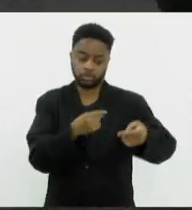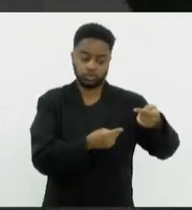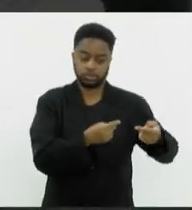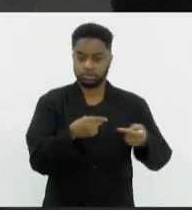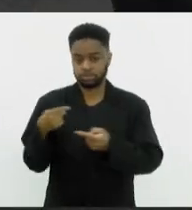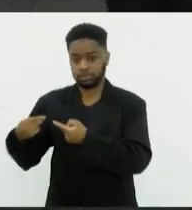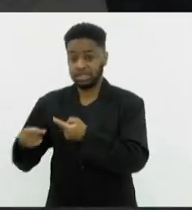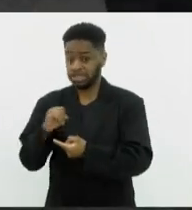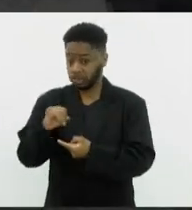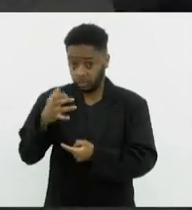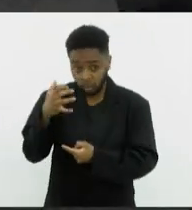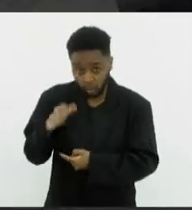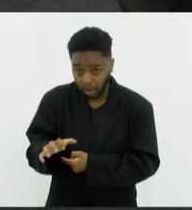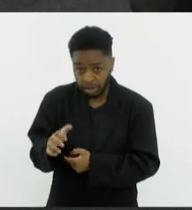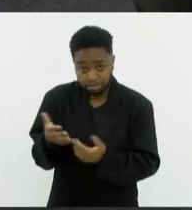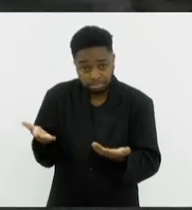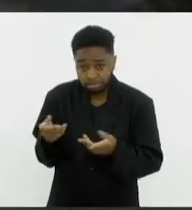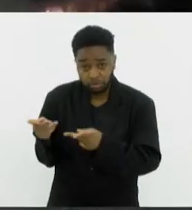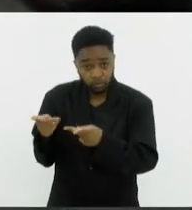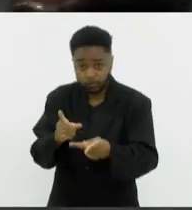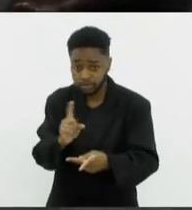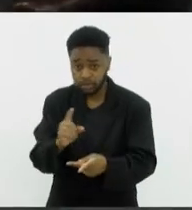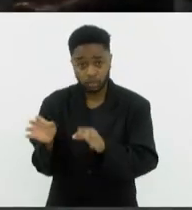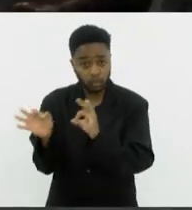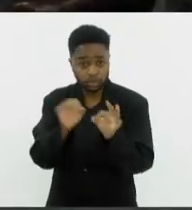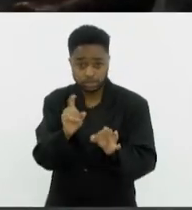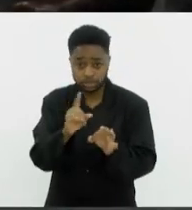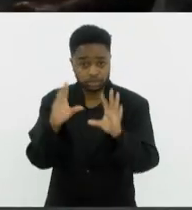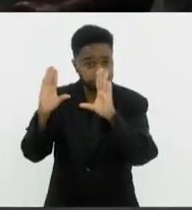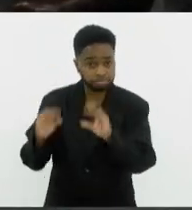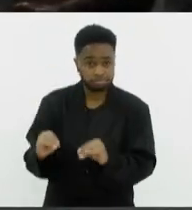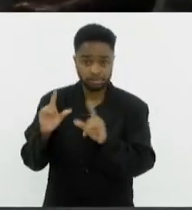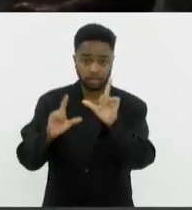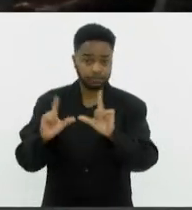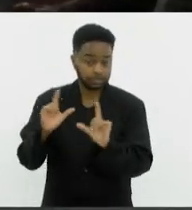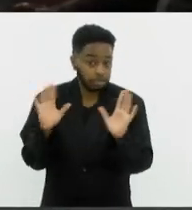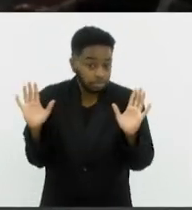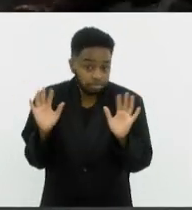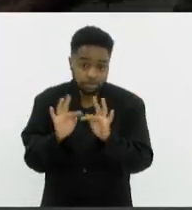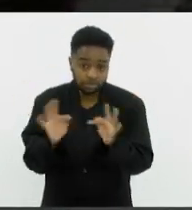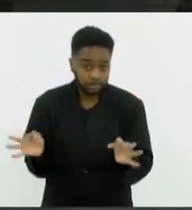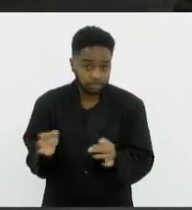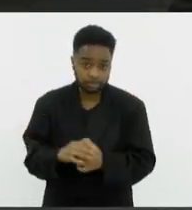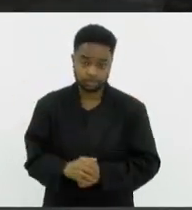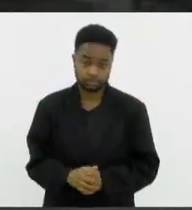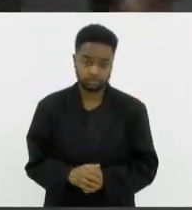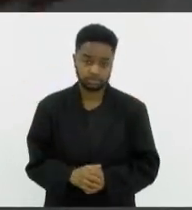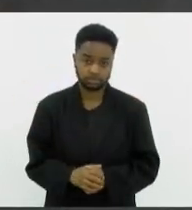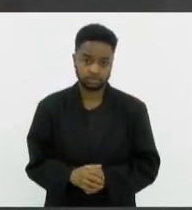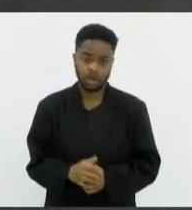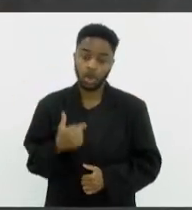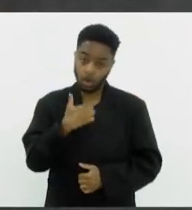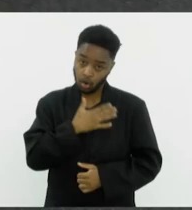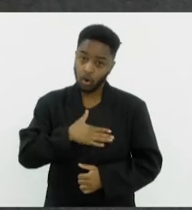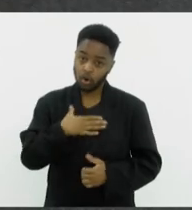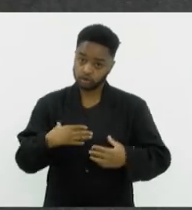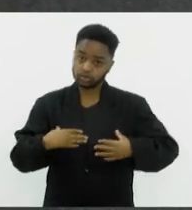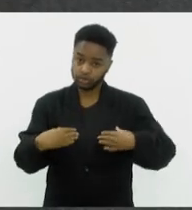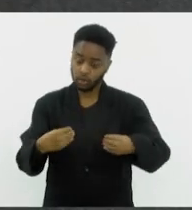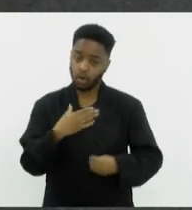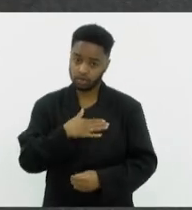não quiser, não vai, não assiste, desliga a televisão, sai da sala. Eu gosto da